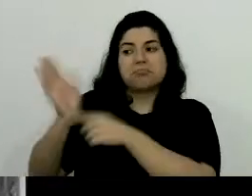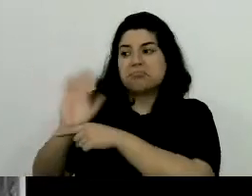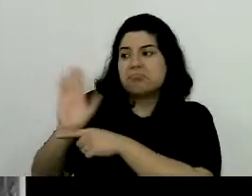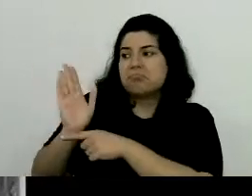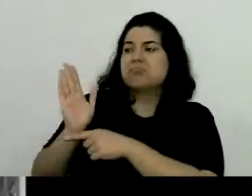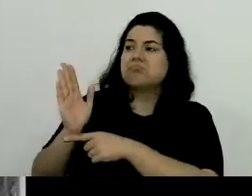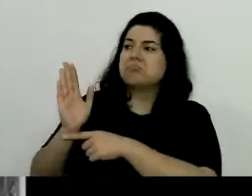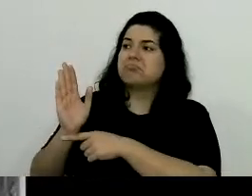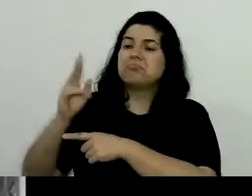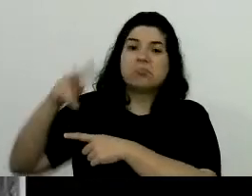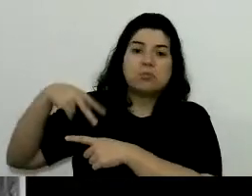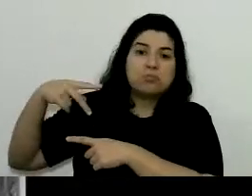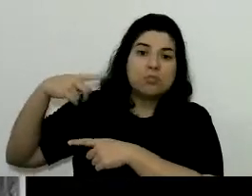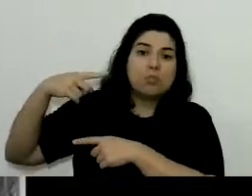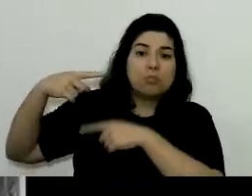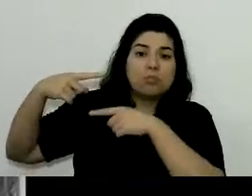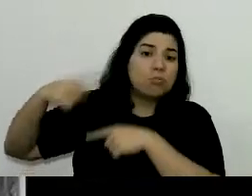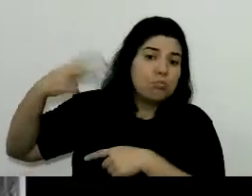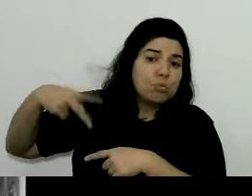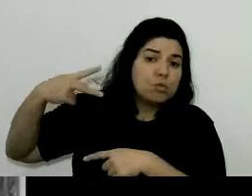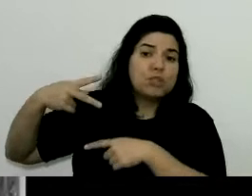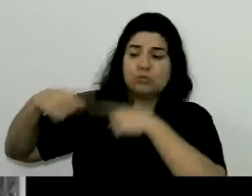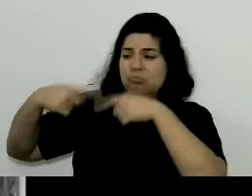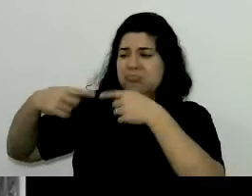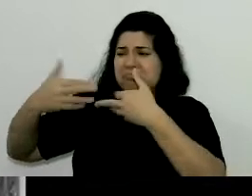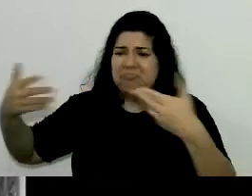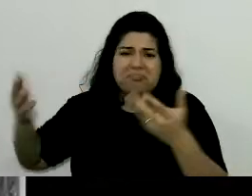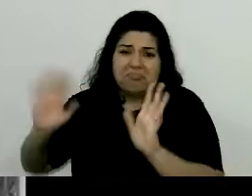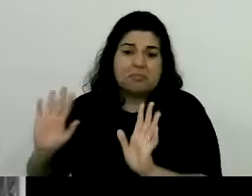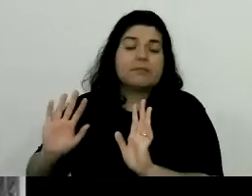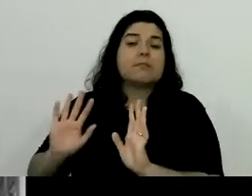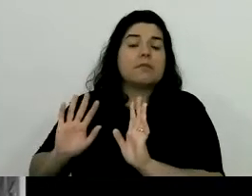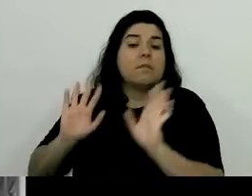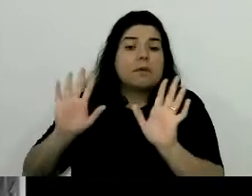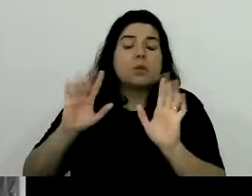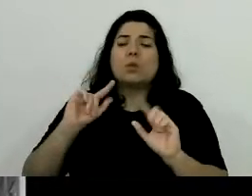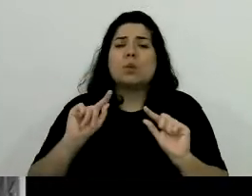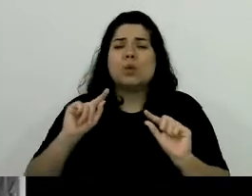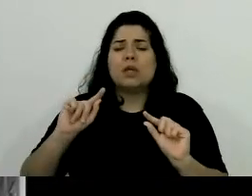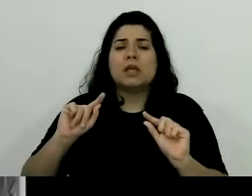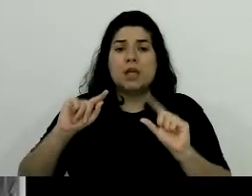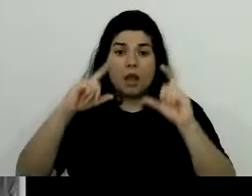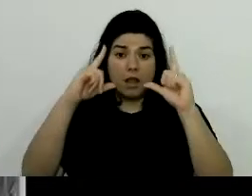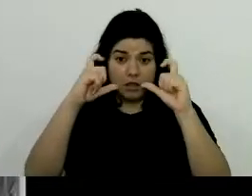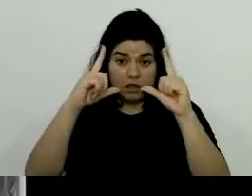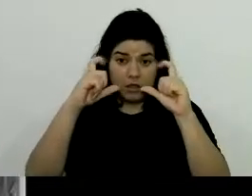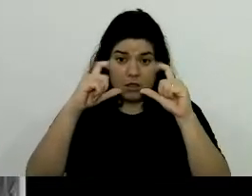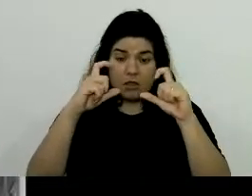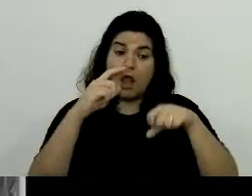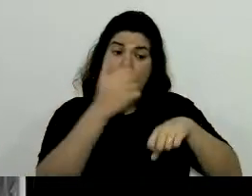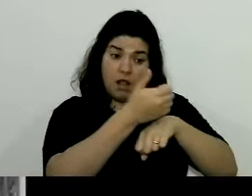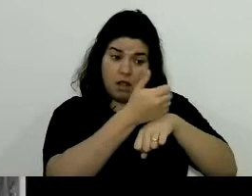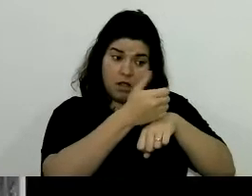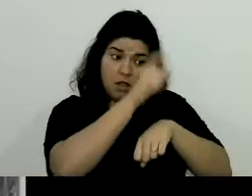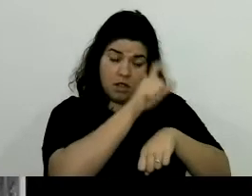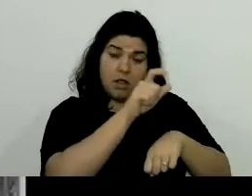né? Talvez a gente possa discutir isso, né? Mas o fotógrafo que tem o seu arquivo, o arquivo é o produto do